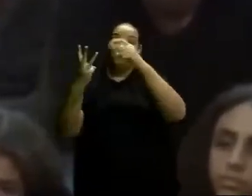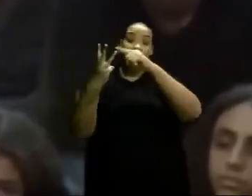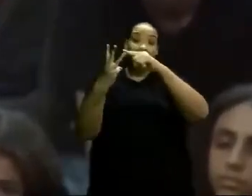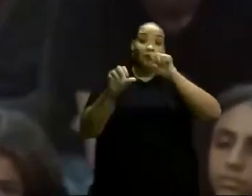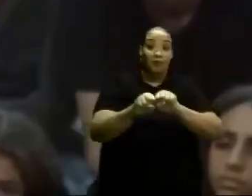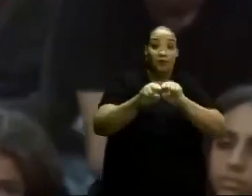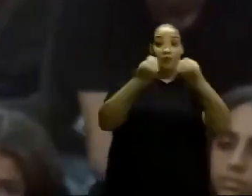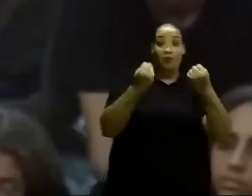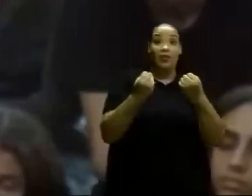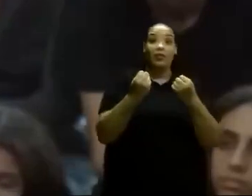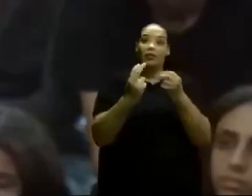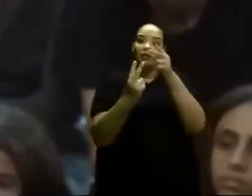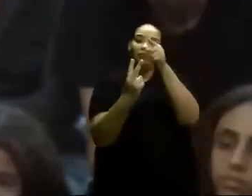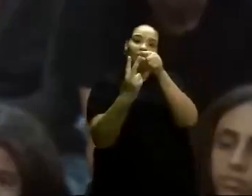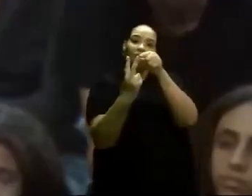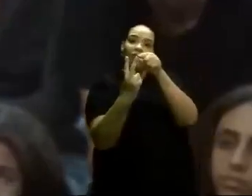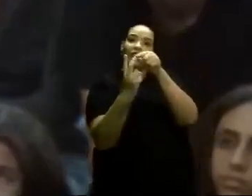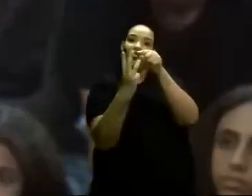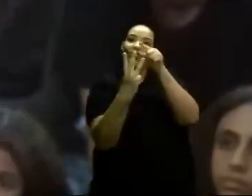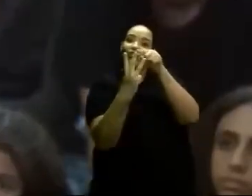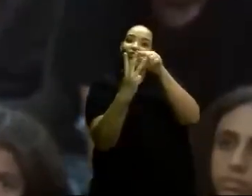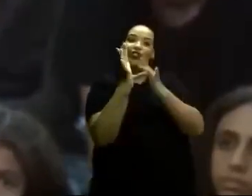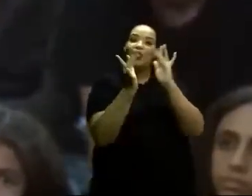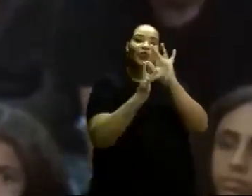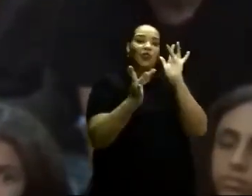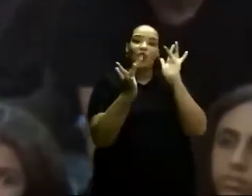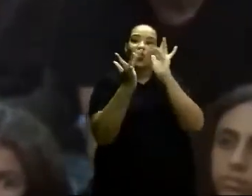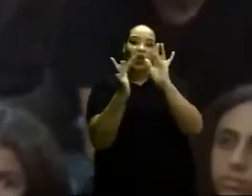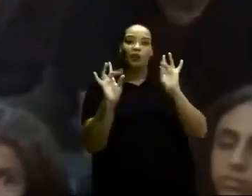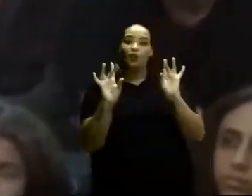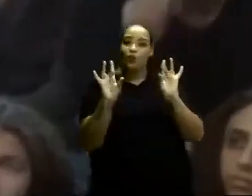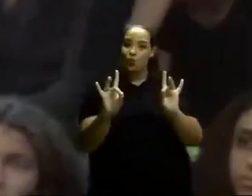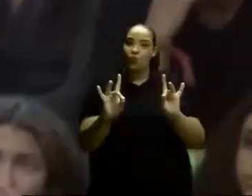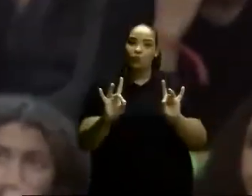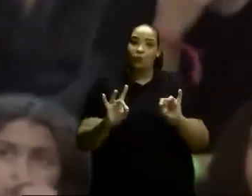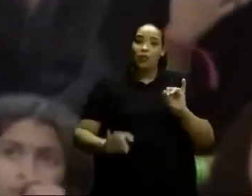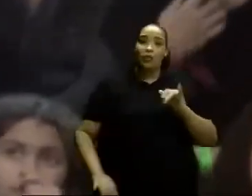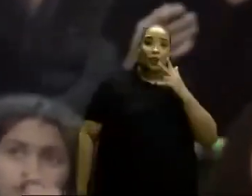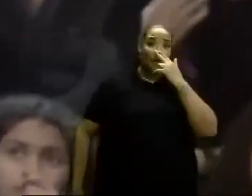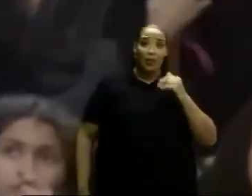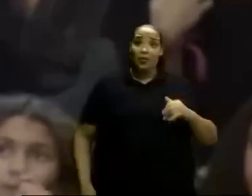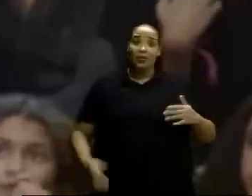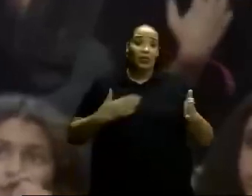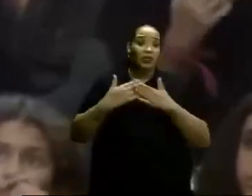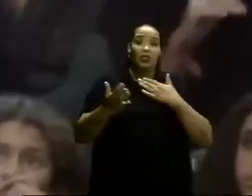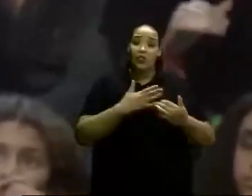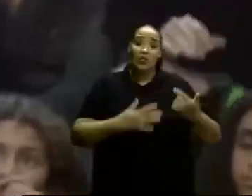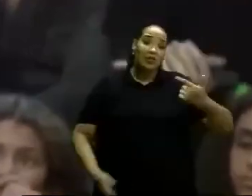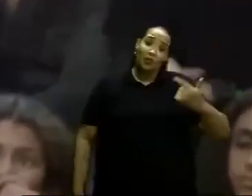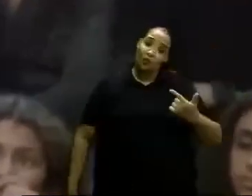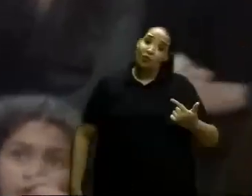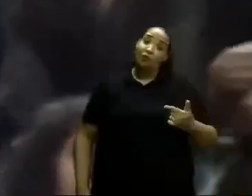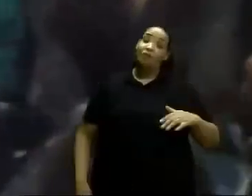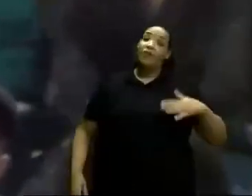assim Jesus que está no meio não seria tocado. Se fosse um só, da ponta que fosse, Jesus seria o segundo.